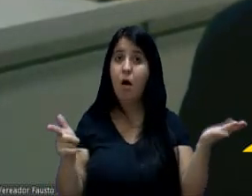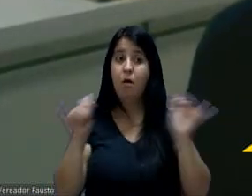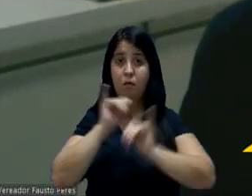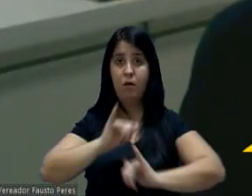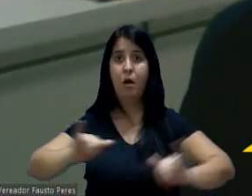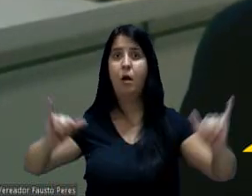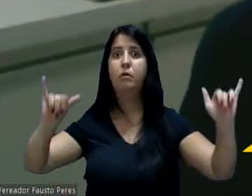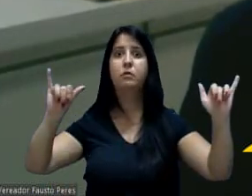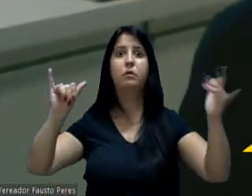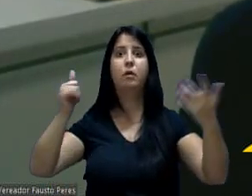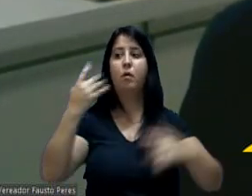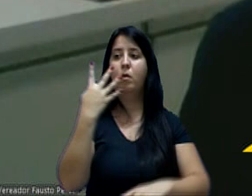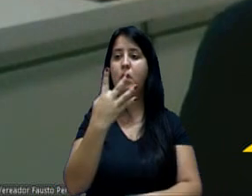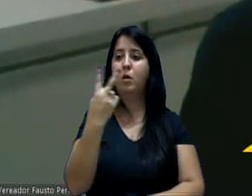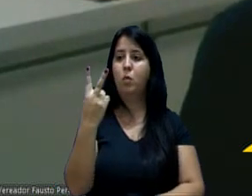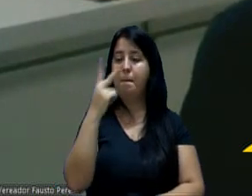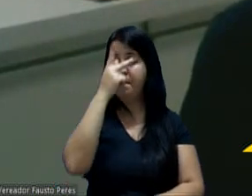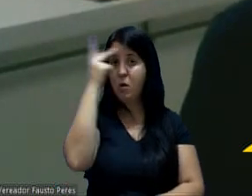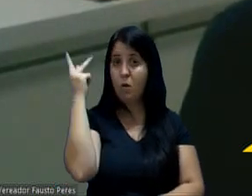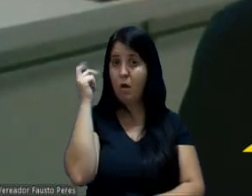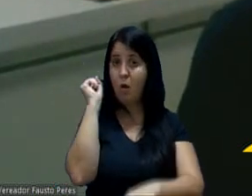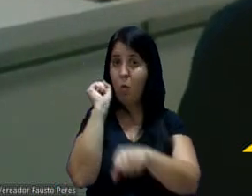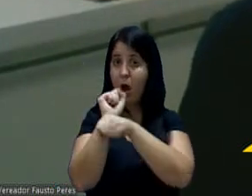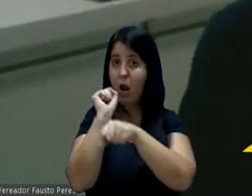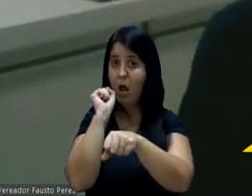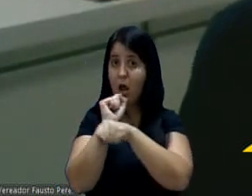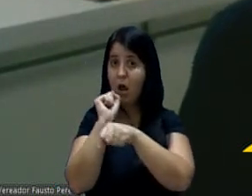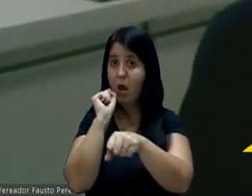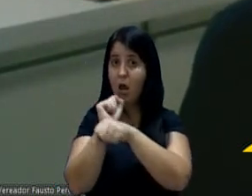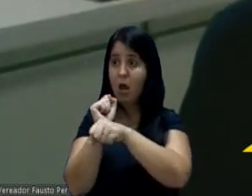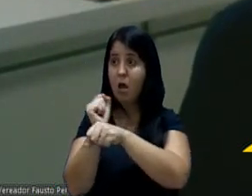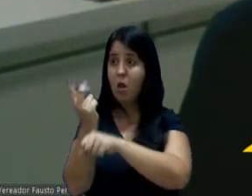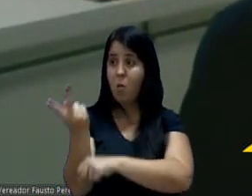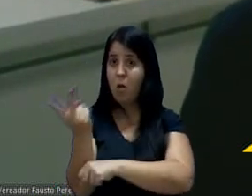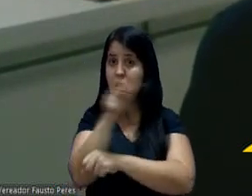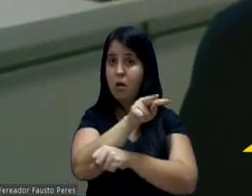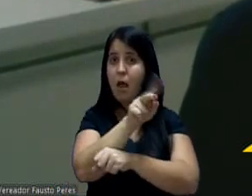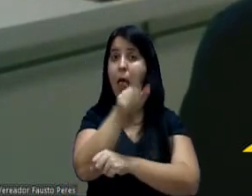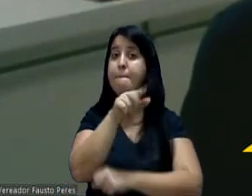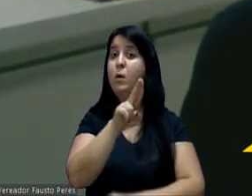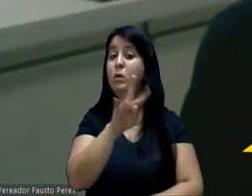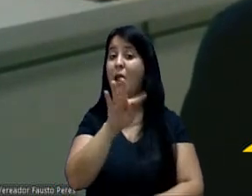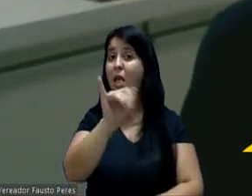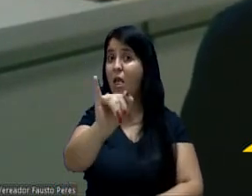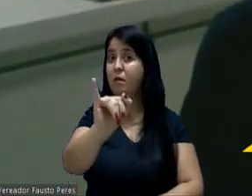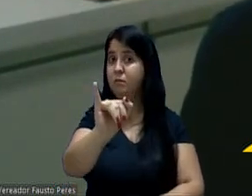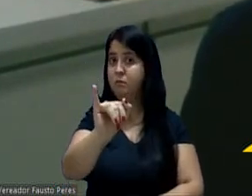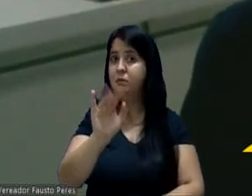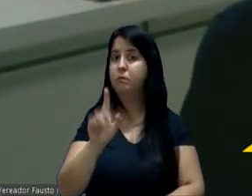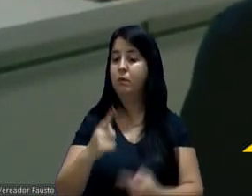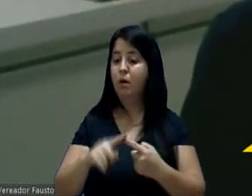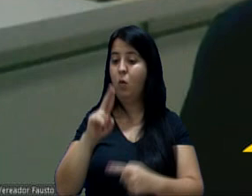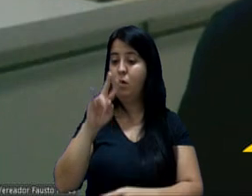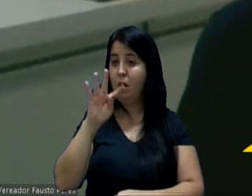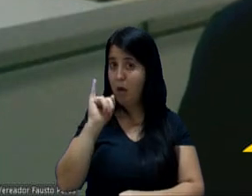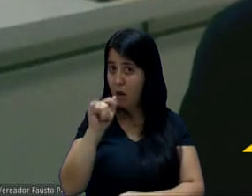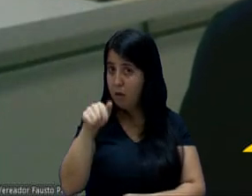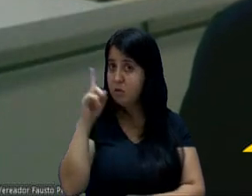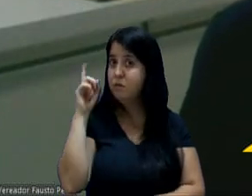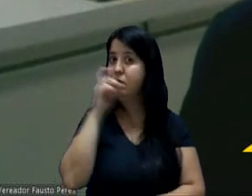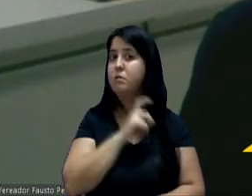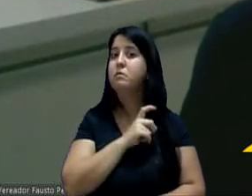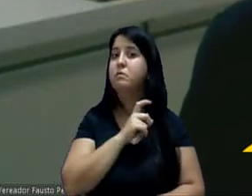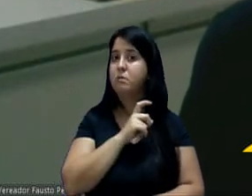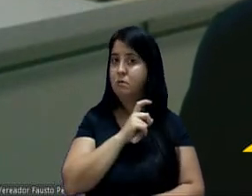aparece a matéria aí que 42 pessoas estão aguardando transferência, mas é para UTI, viu, França? Porque UTI está difícil, e segundo